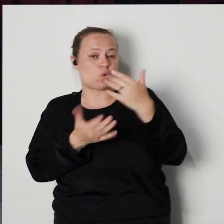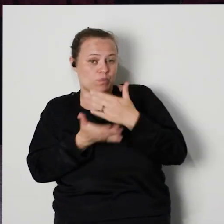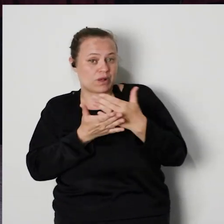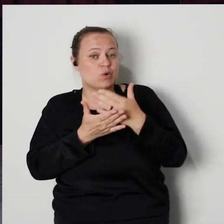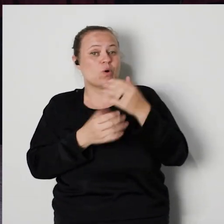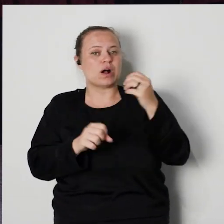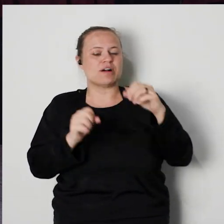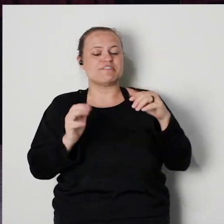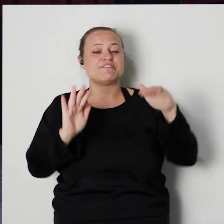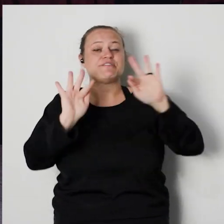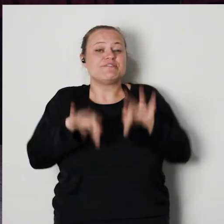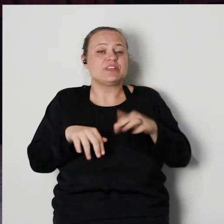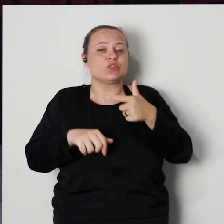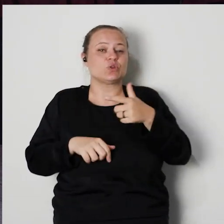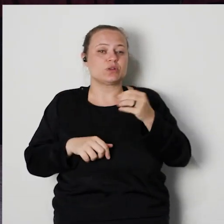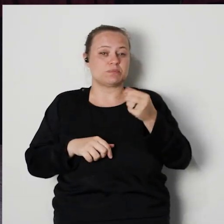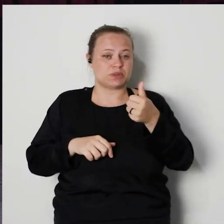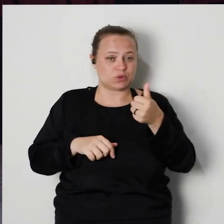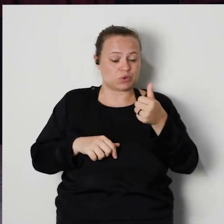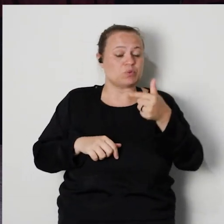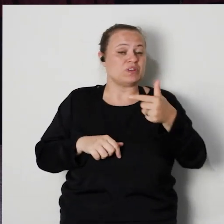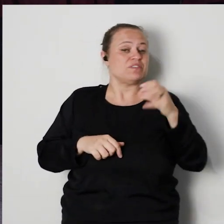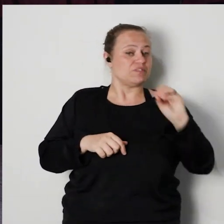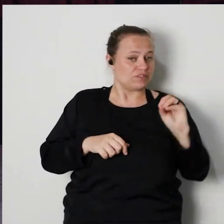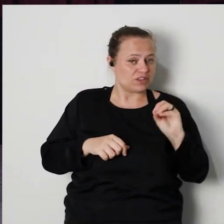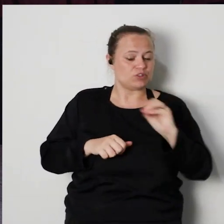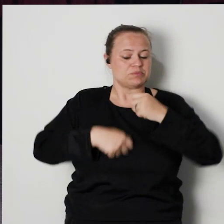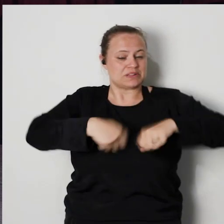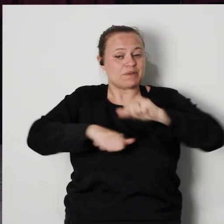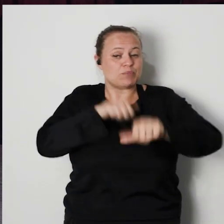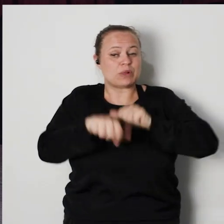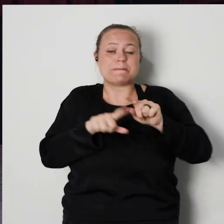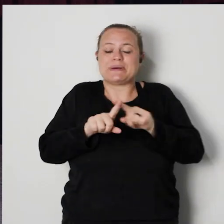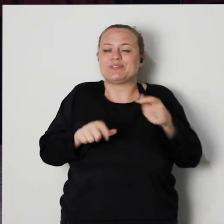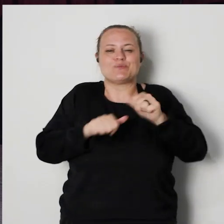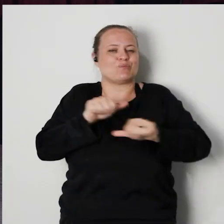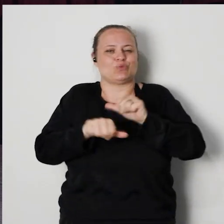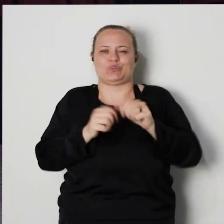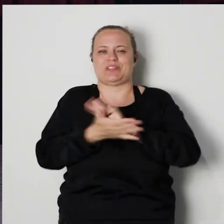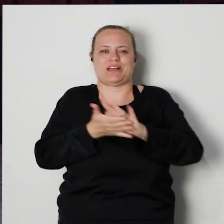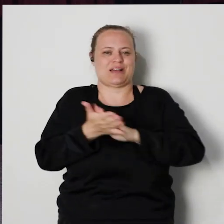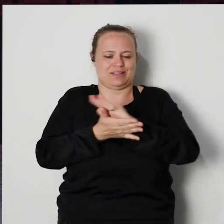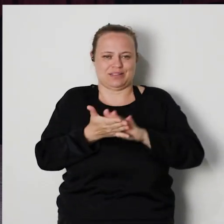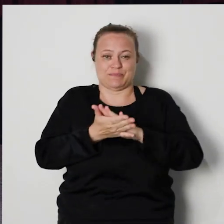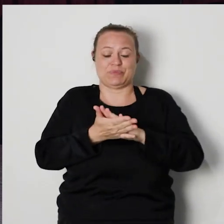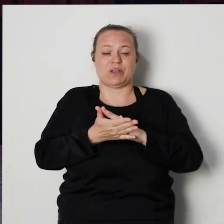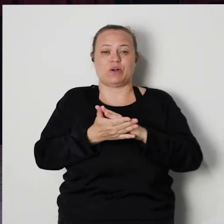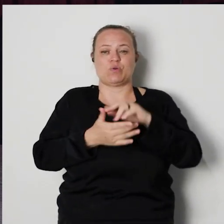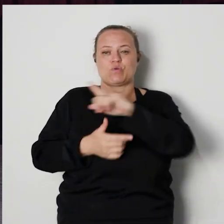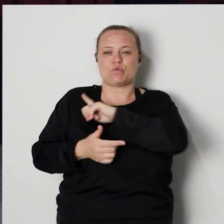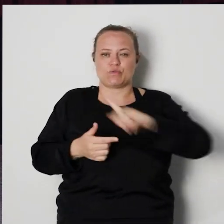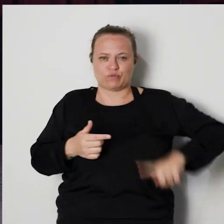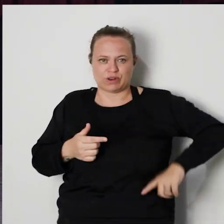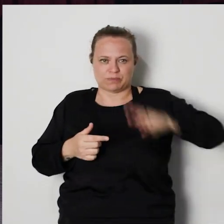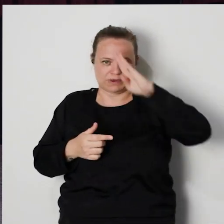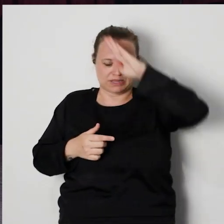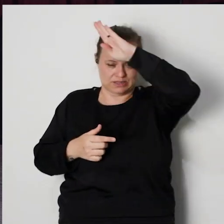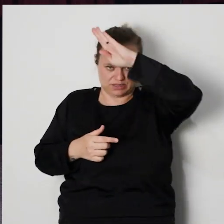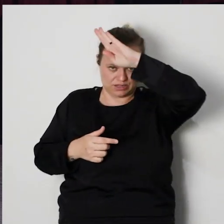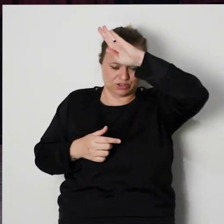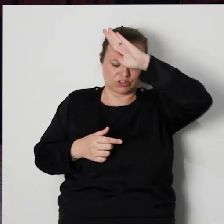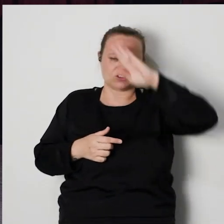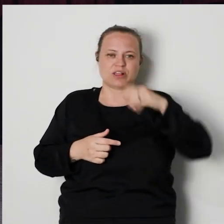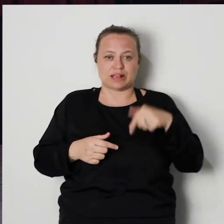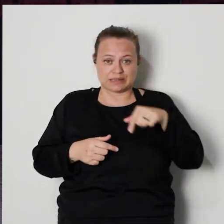que agora sofreu prorrogação, porque ele era para 10 anos. Então, 2020, ele deveria ter sido revisto. Tá? Então, esse é um pouquinho da nossa